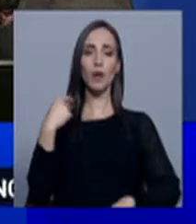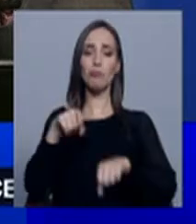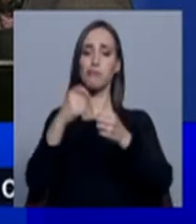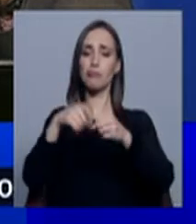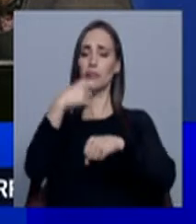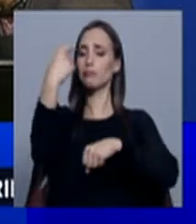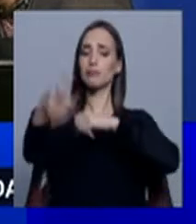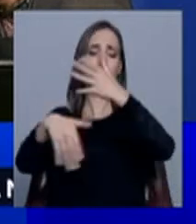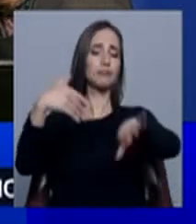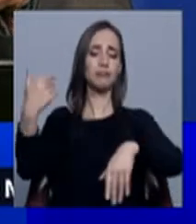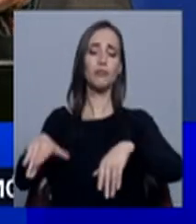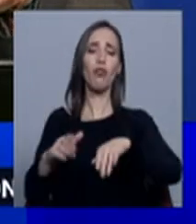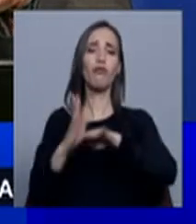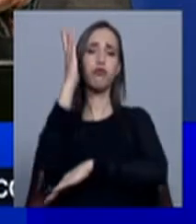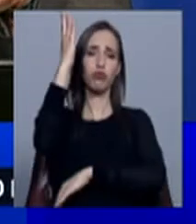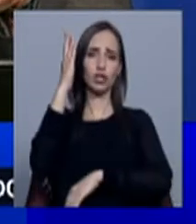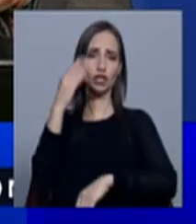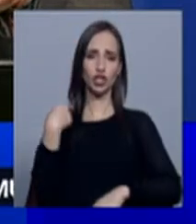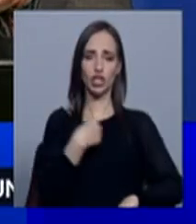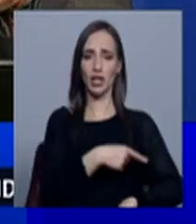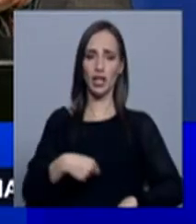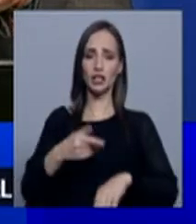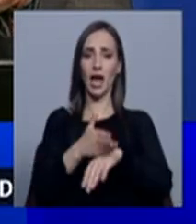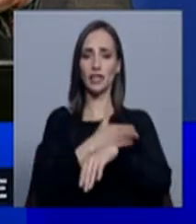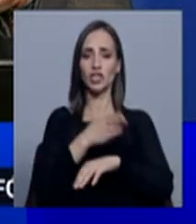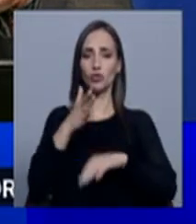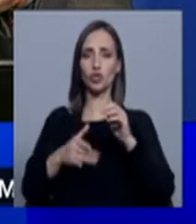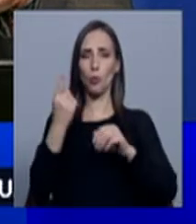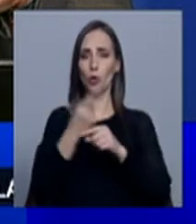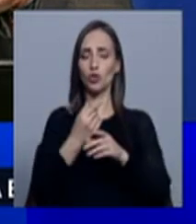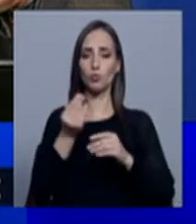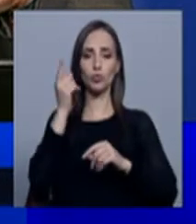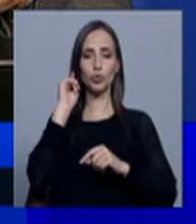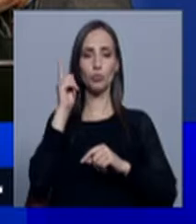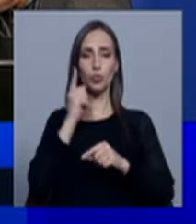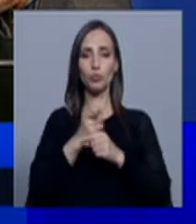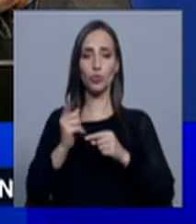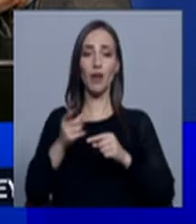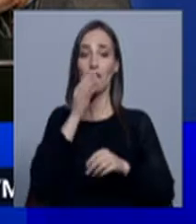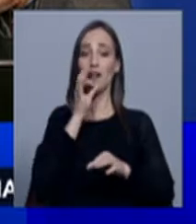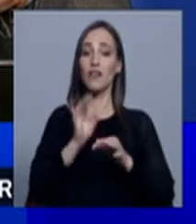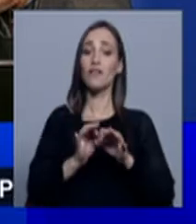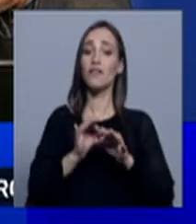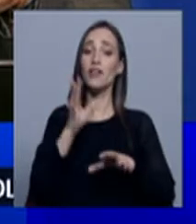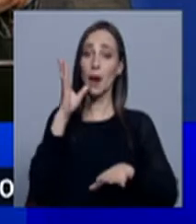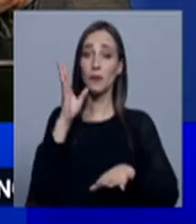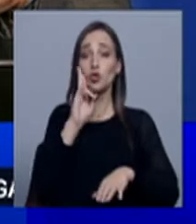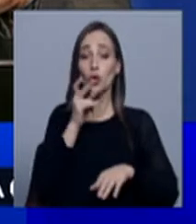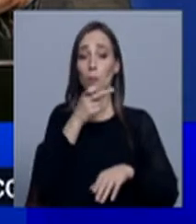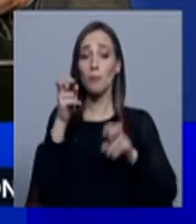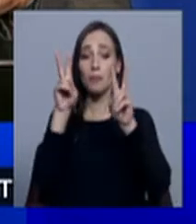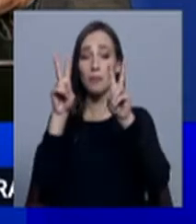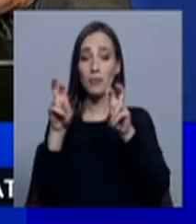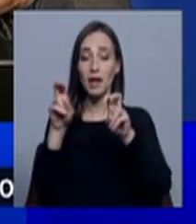pedaço de um foguetão chinês, mas antes disso aconteceu uma coisa muito mais importante, é que finalmente, desculpa a expressão, mas o bidão da SpaceX